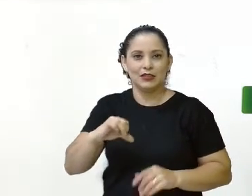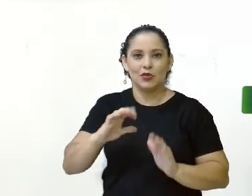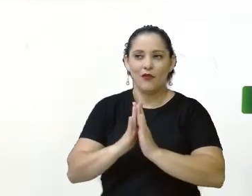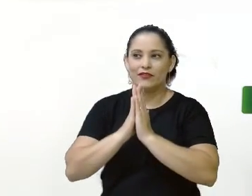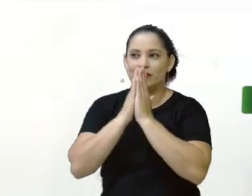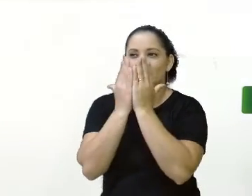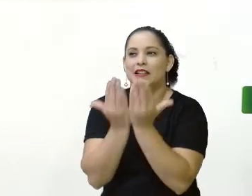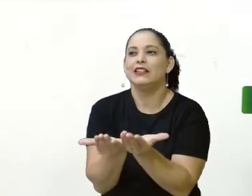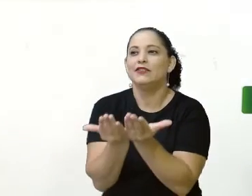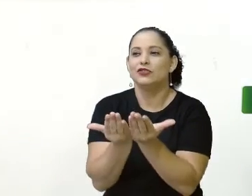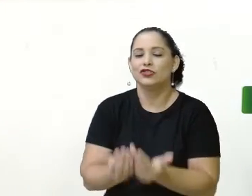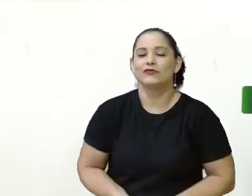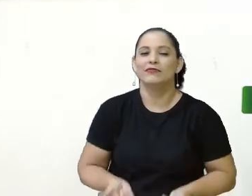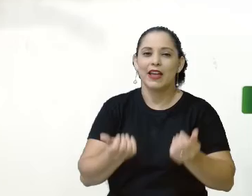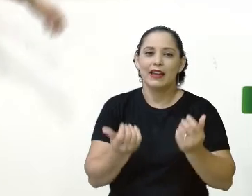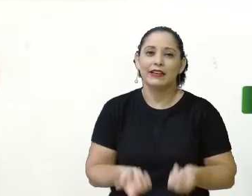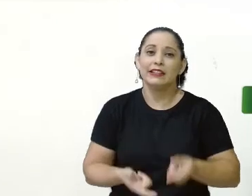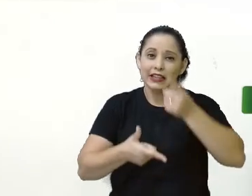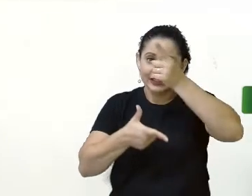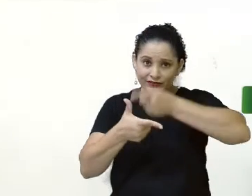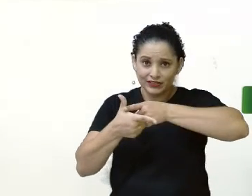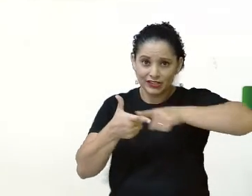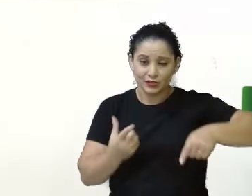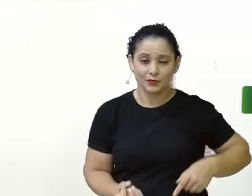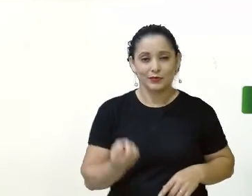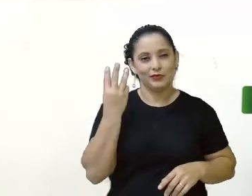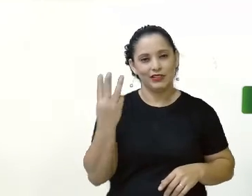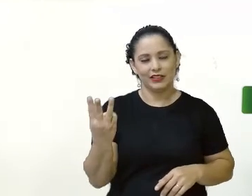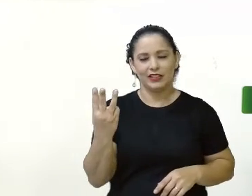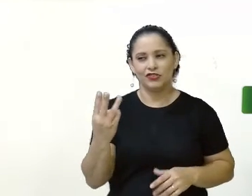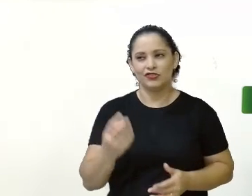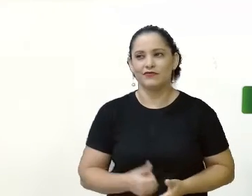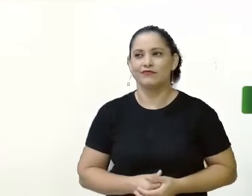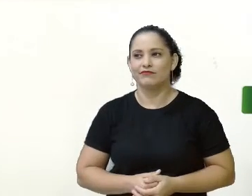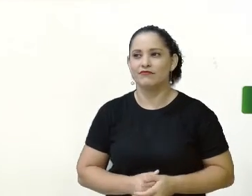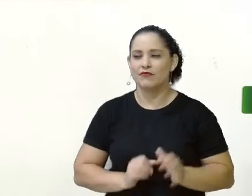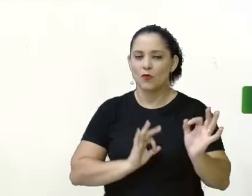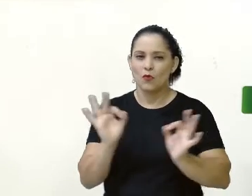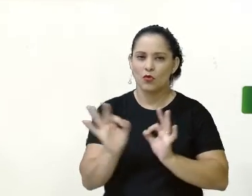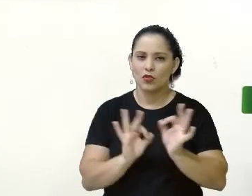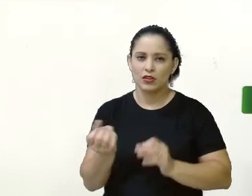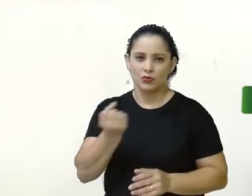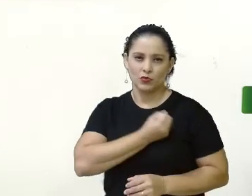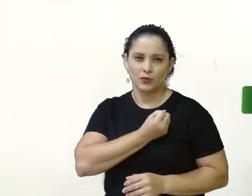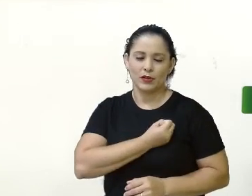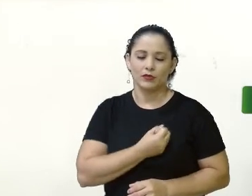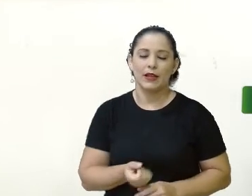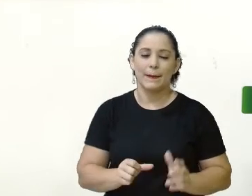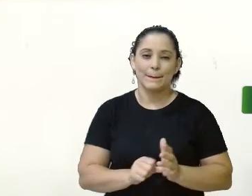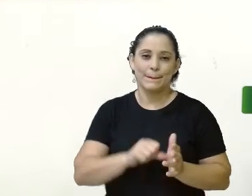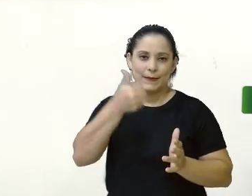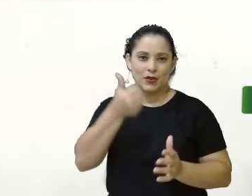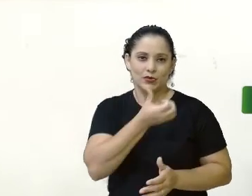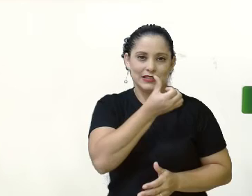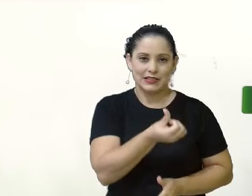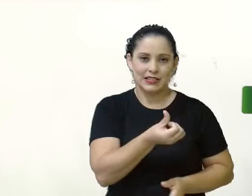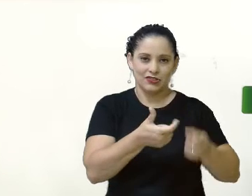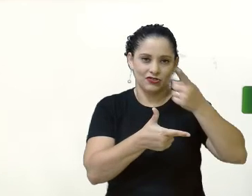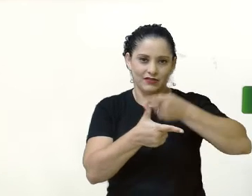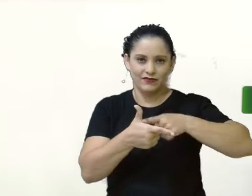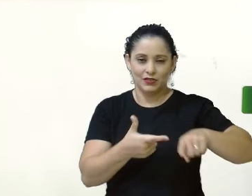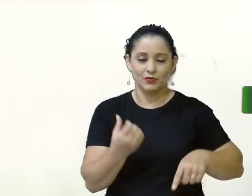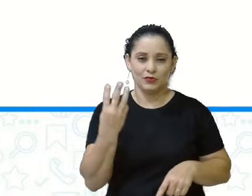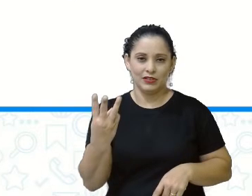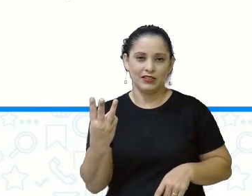ó. Fiz de número em número. Primeiro eu dividi o 6 dividido por 3, ó. 3